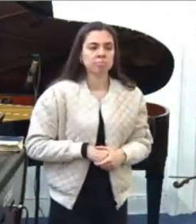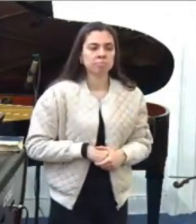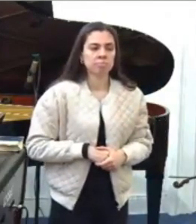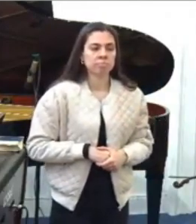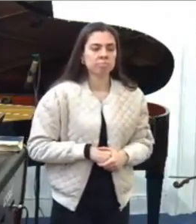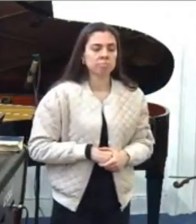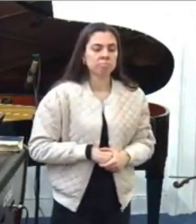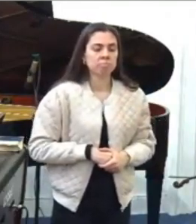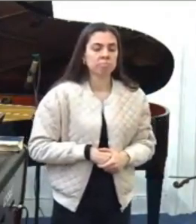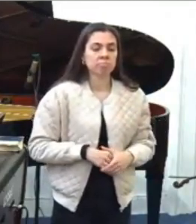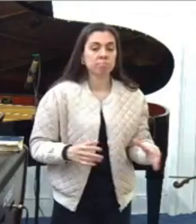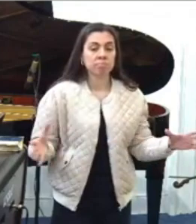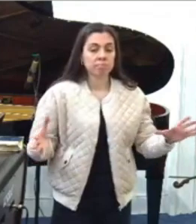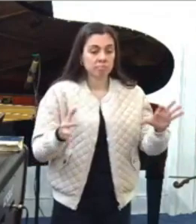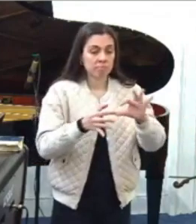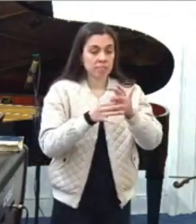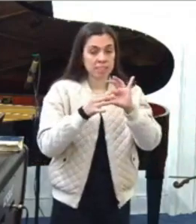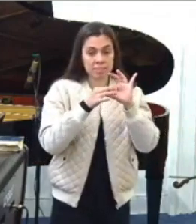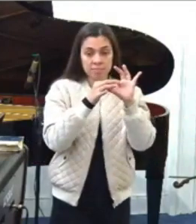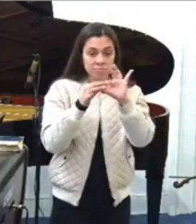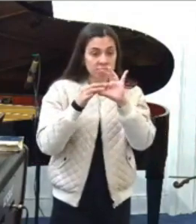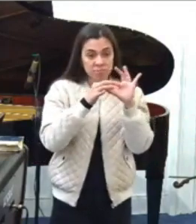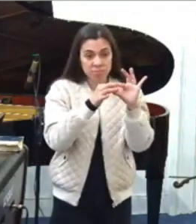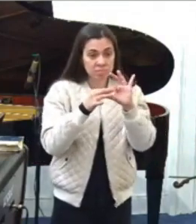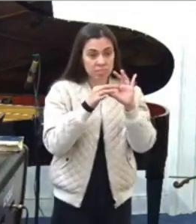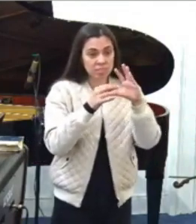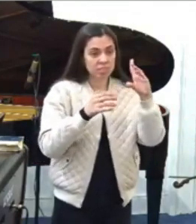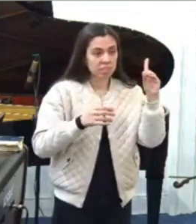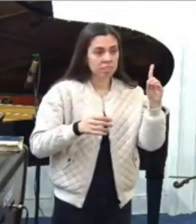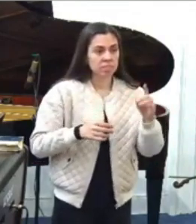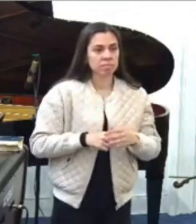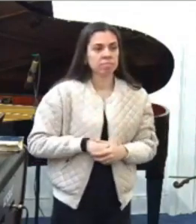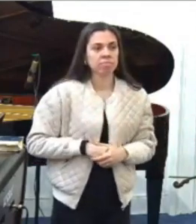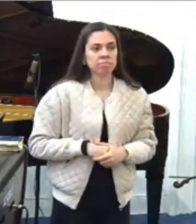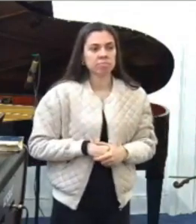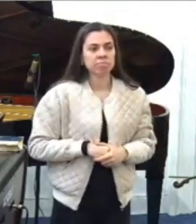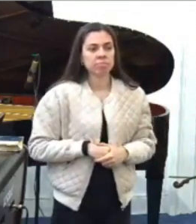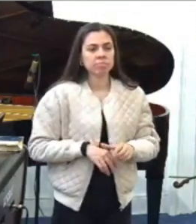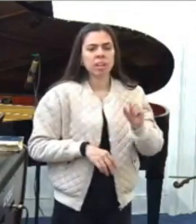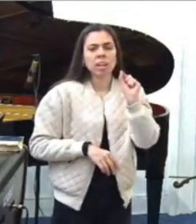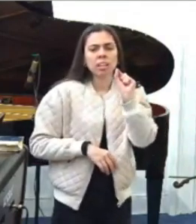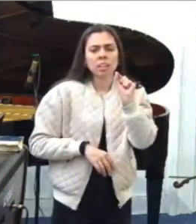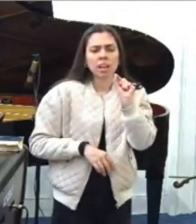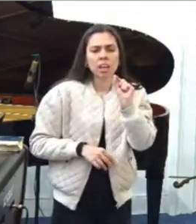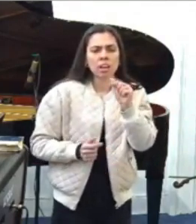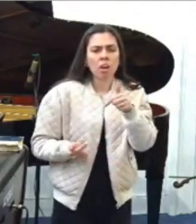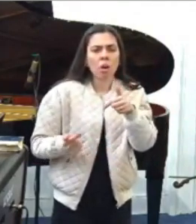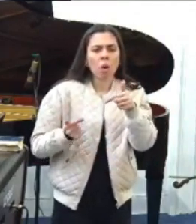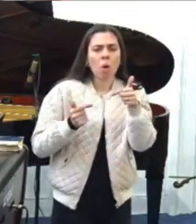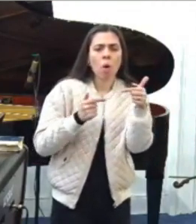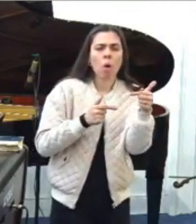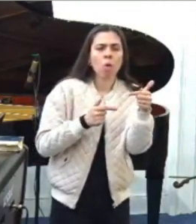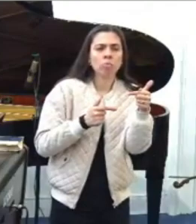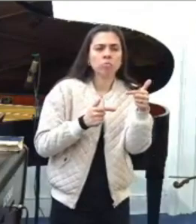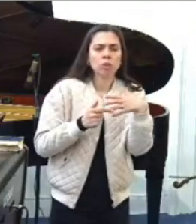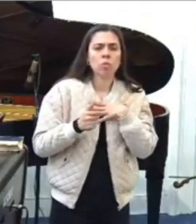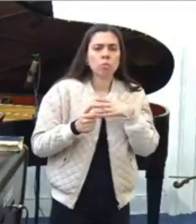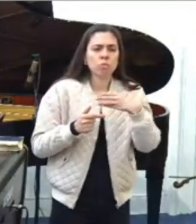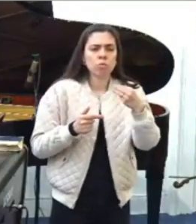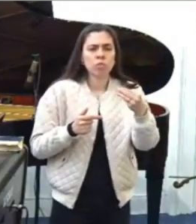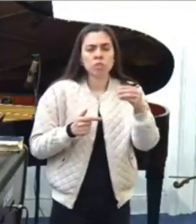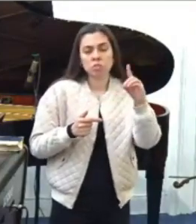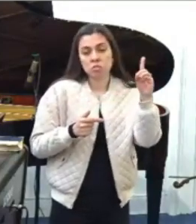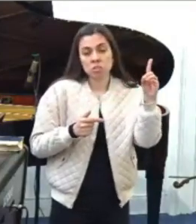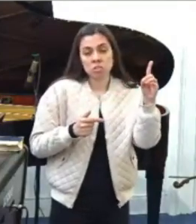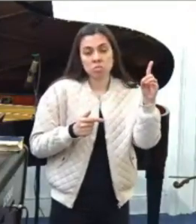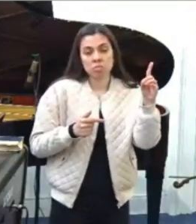nada pode nos separar do amor de Deus. É por isso que quem vai intentar acusação contra os eleitos de Deus? É o Senhor que nos justifica.